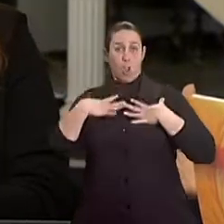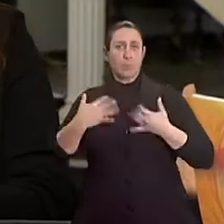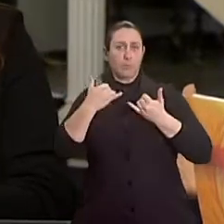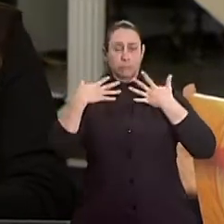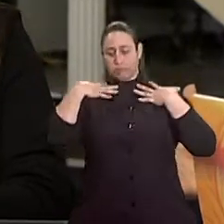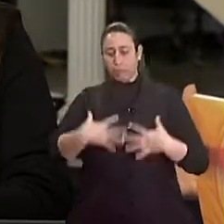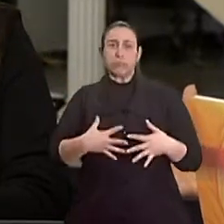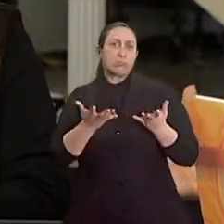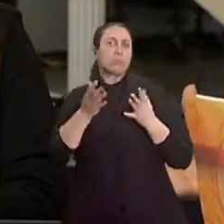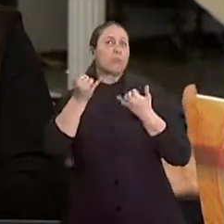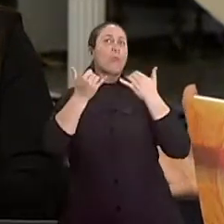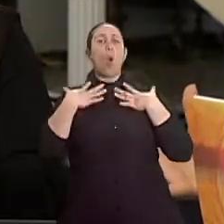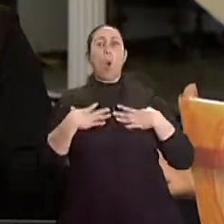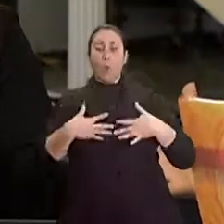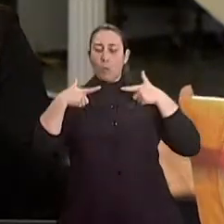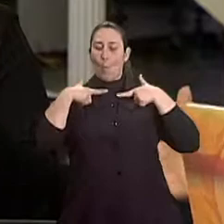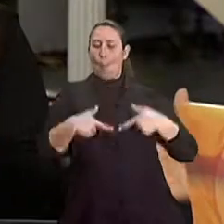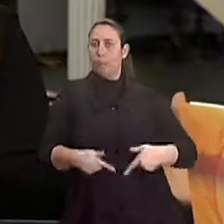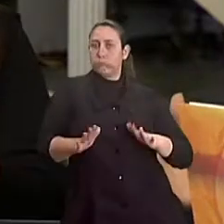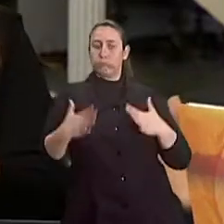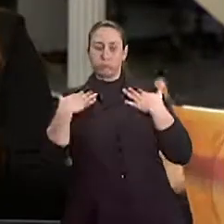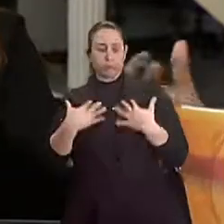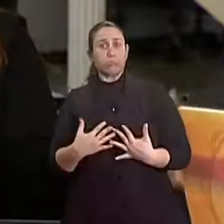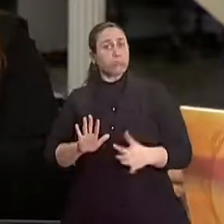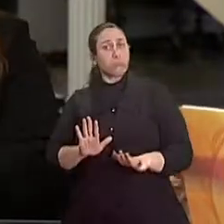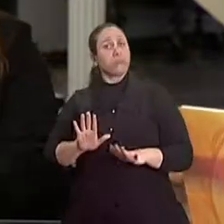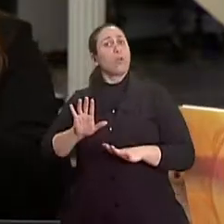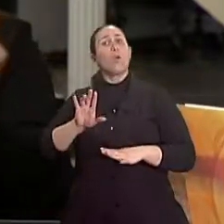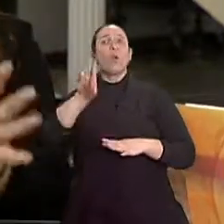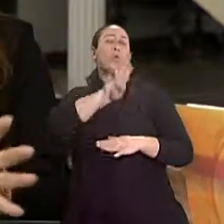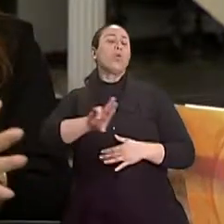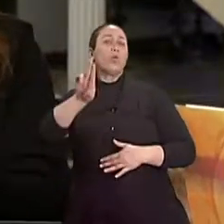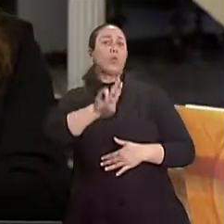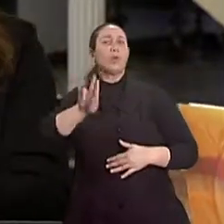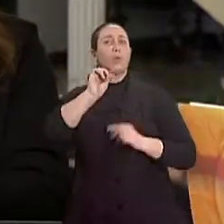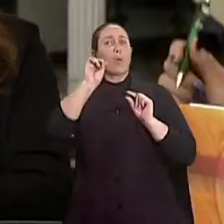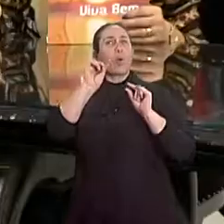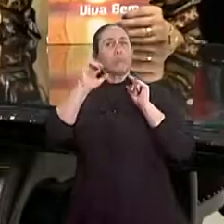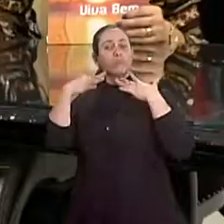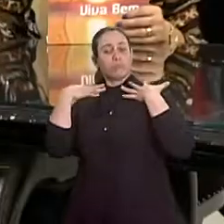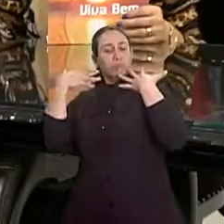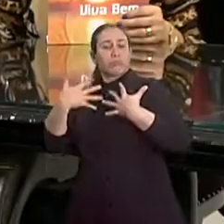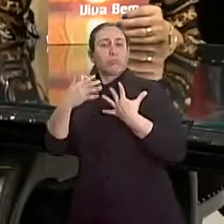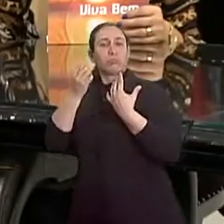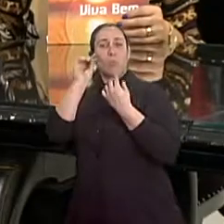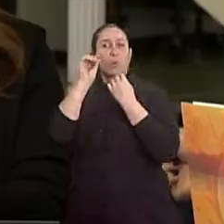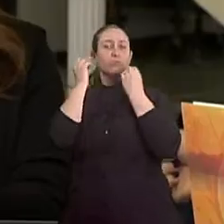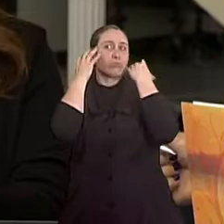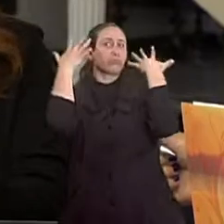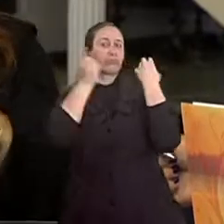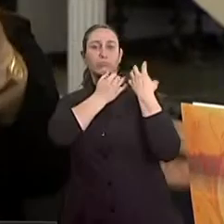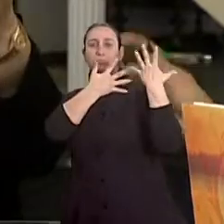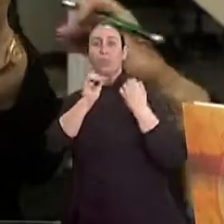dá um toque... É, com uma bijuteria mais vistosa, que já tira todo Perfeito. Aquele ar de sobriedade. Uhum. Posso te usar